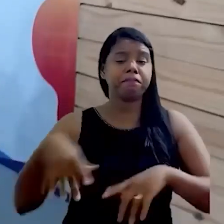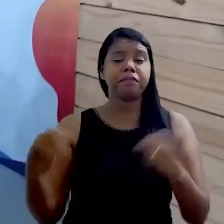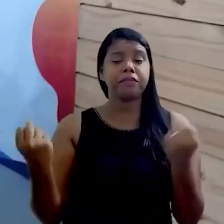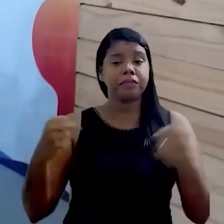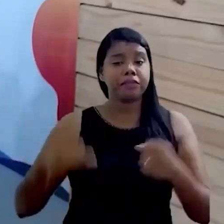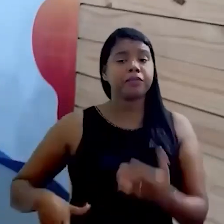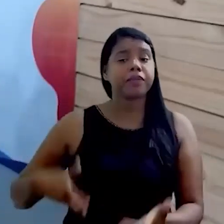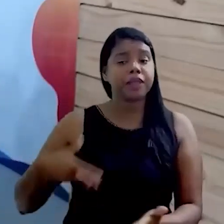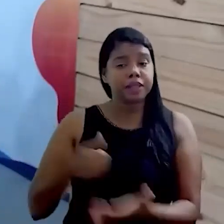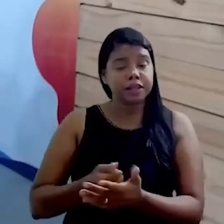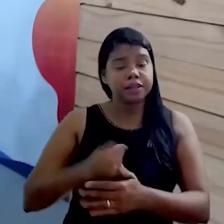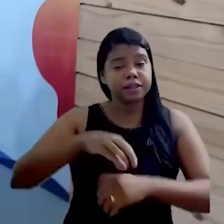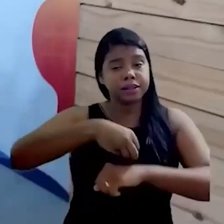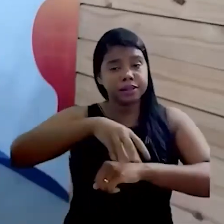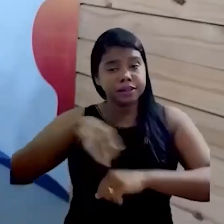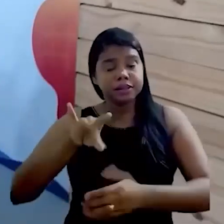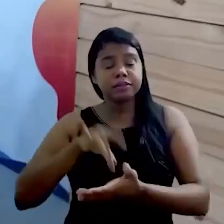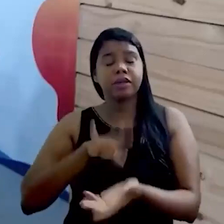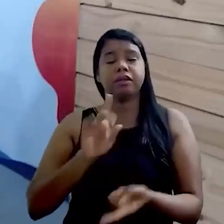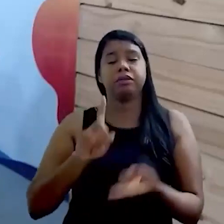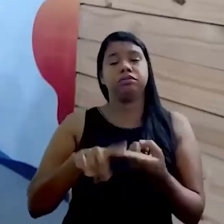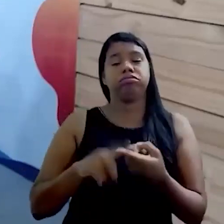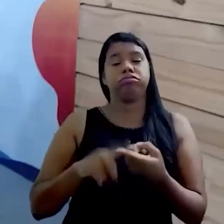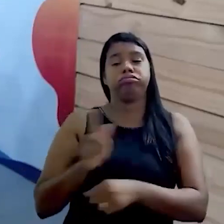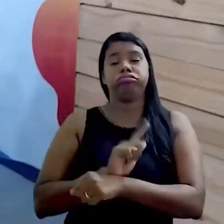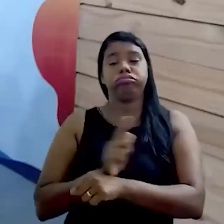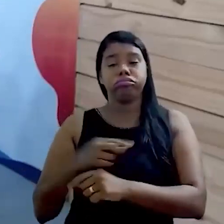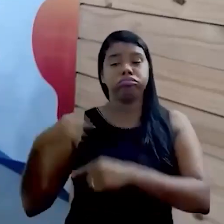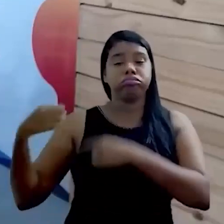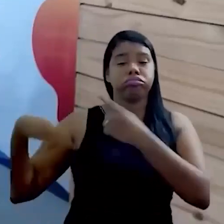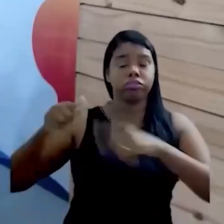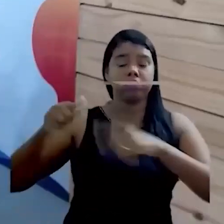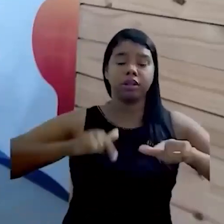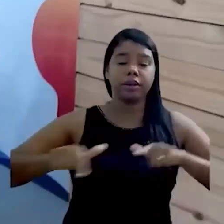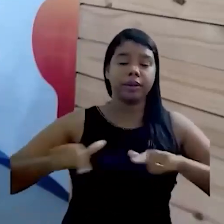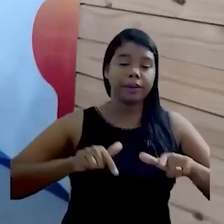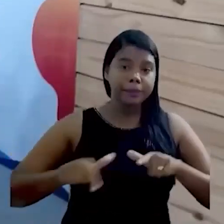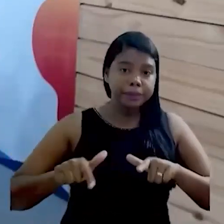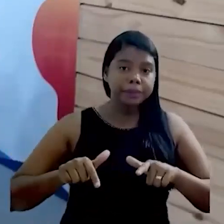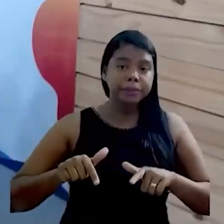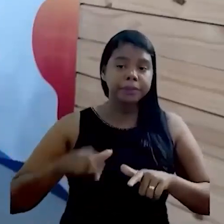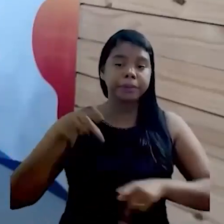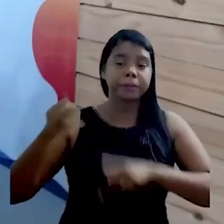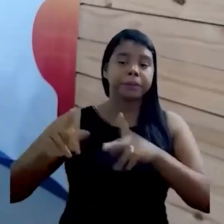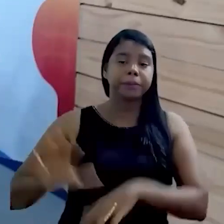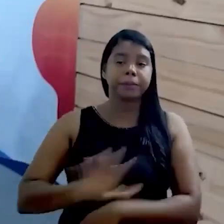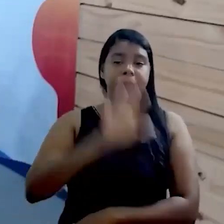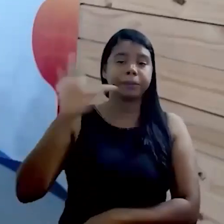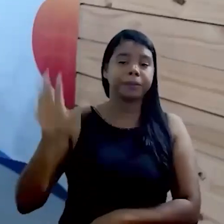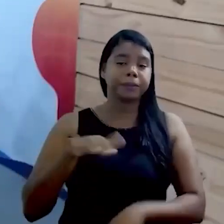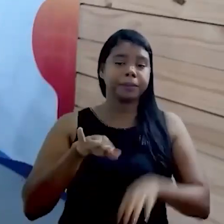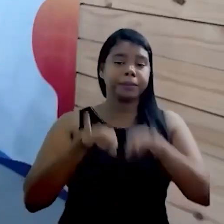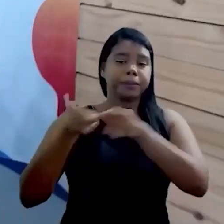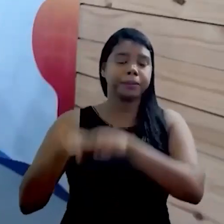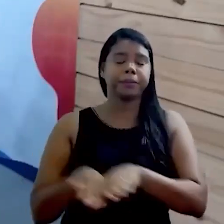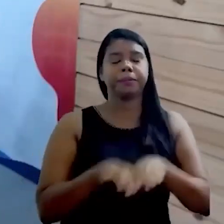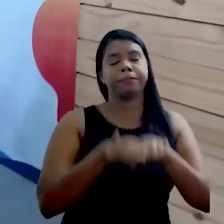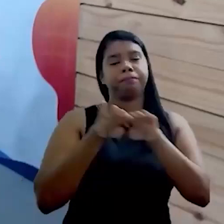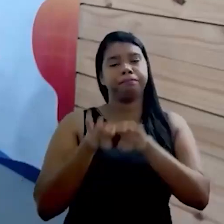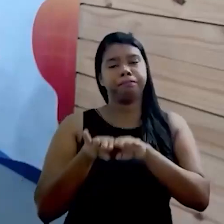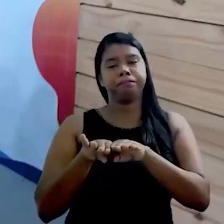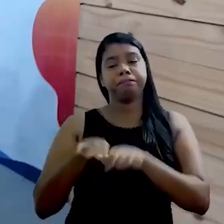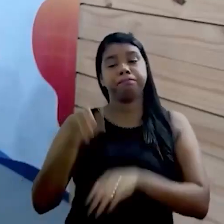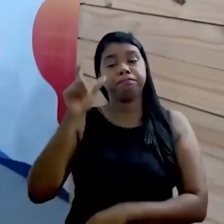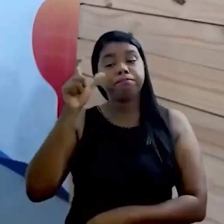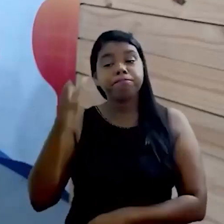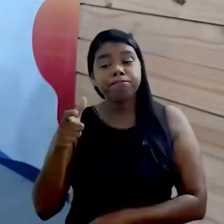ser pagas também. A gente não pode deixar de gerar emprego e renda para a população. Então, a gente precisa encontrar um equilíbrio entre os interesses da